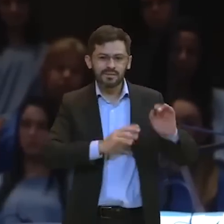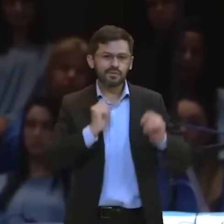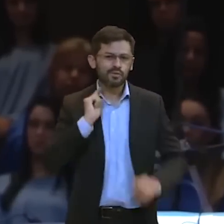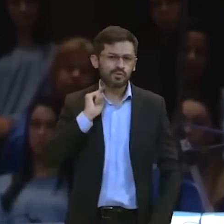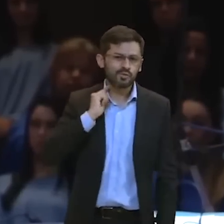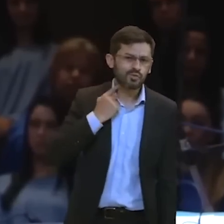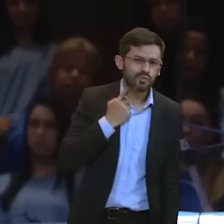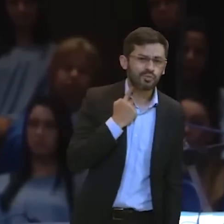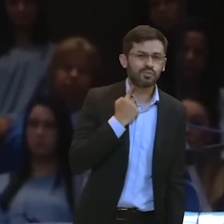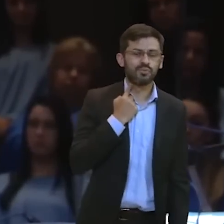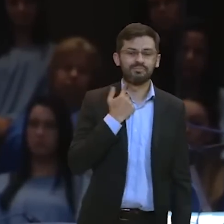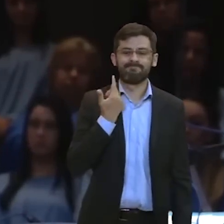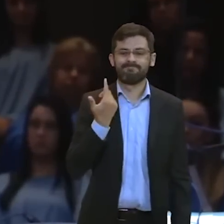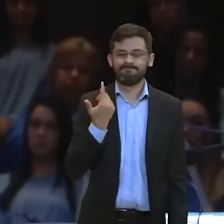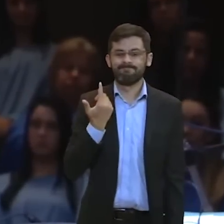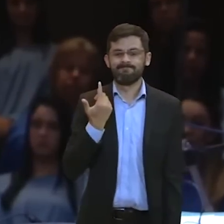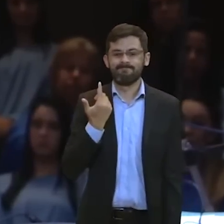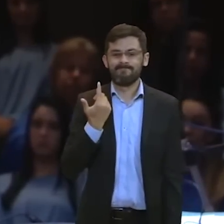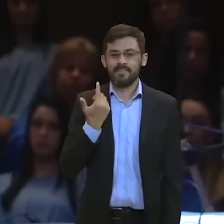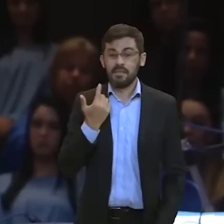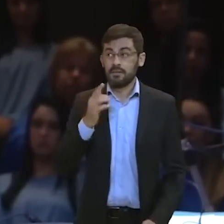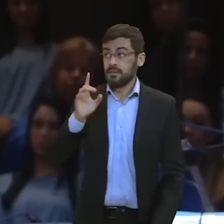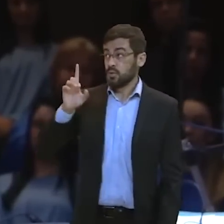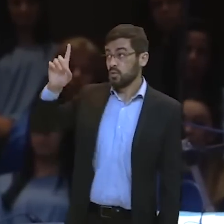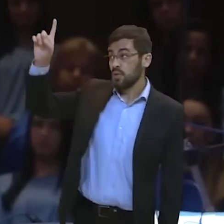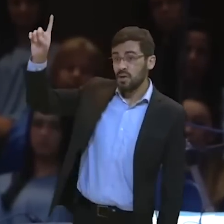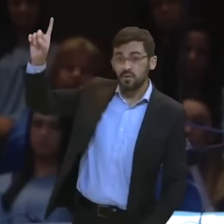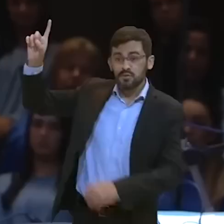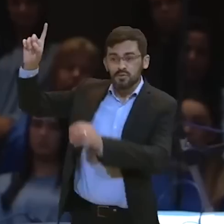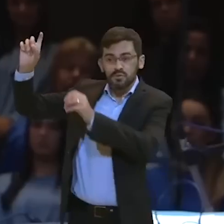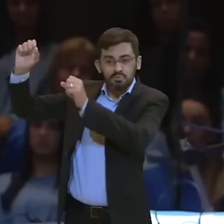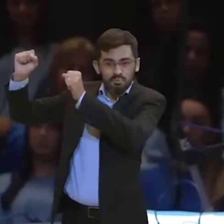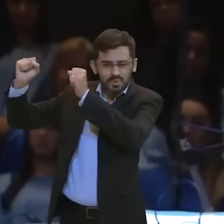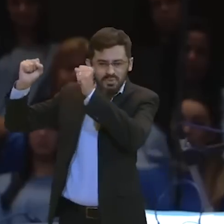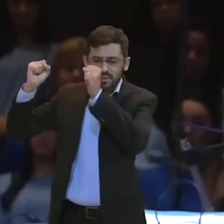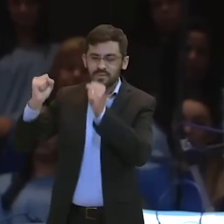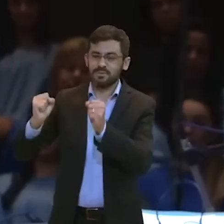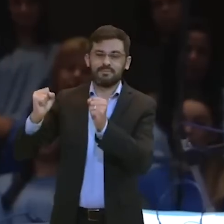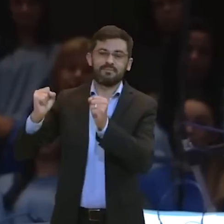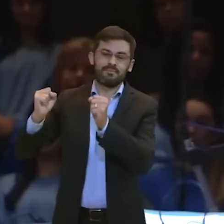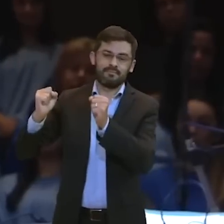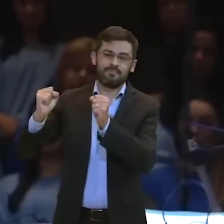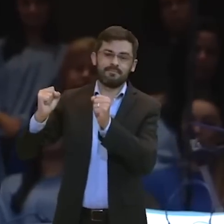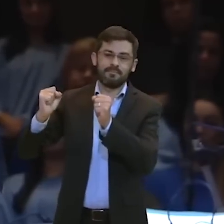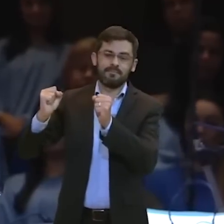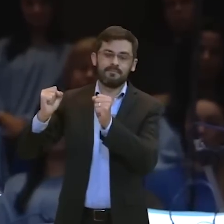sujo, e o Deus Todo-Poderoso,